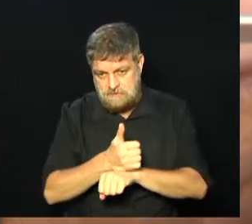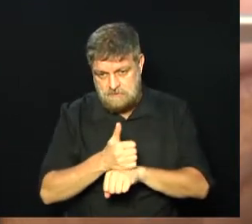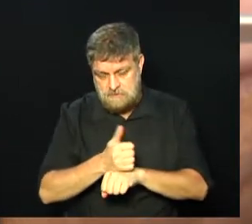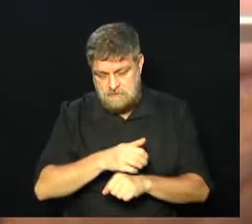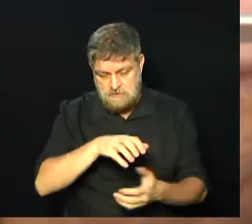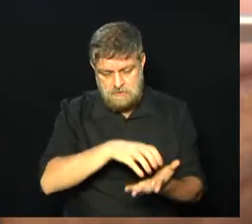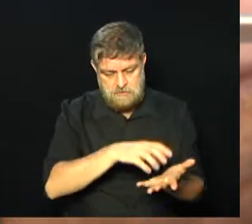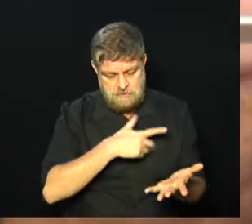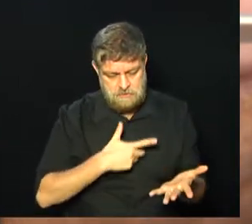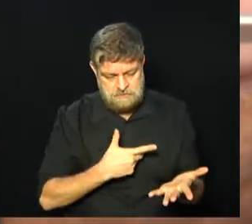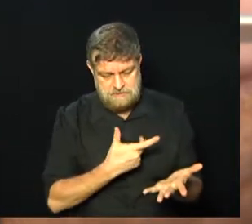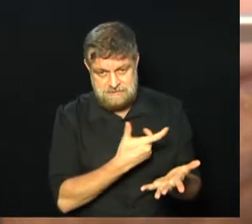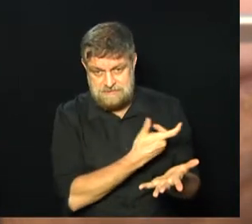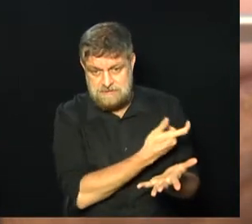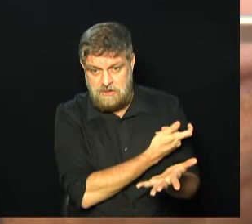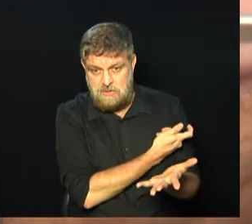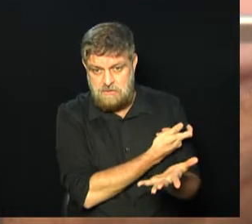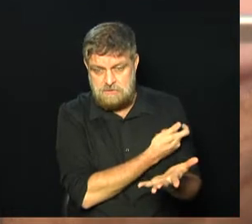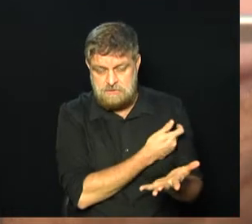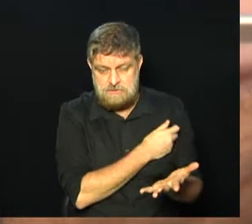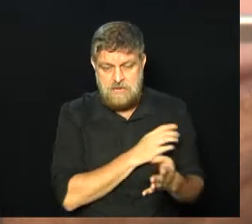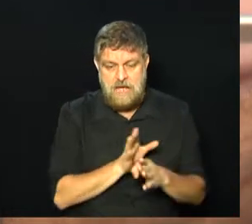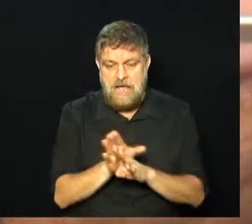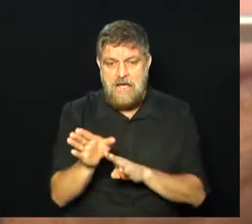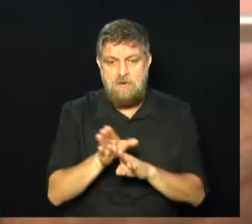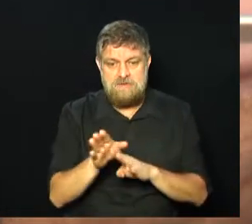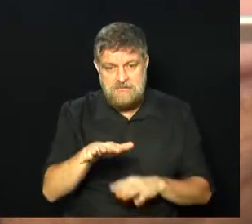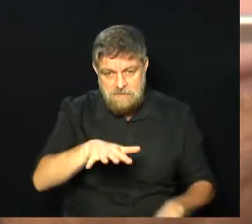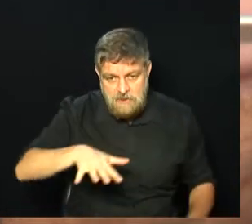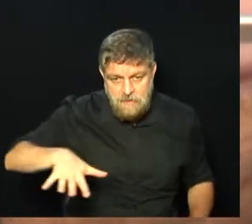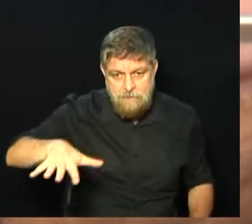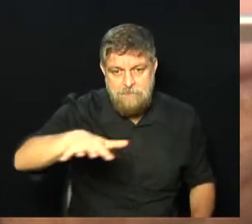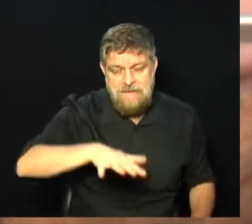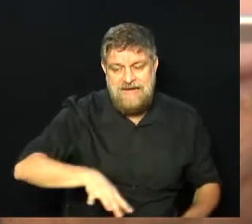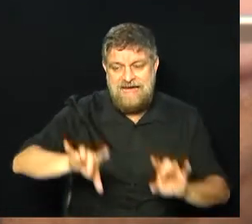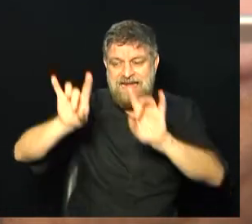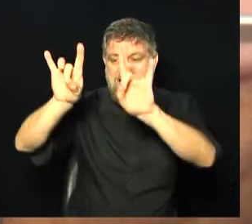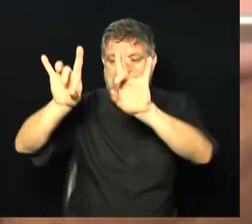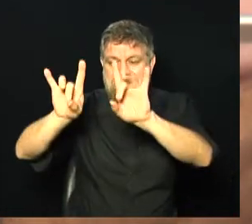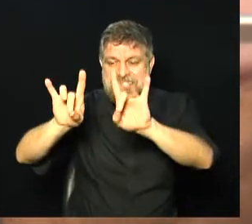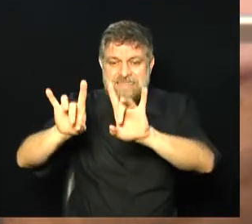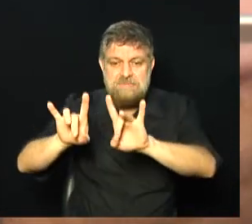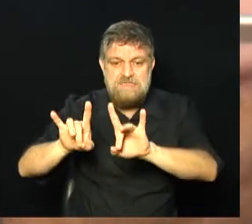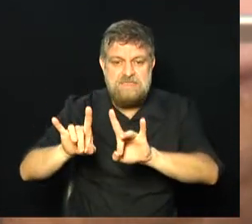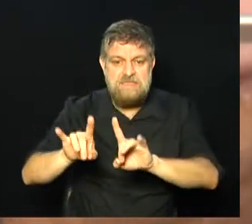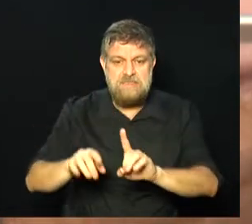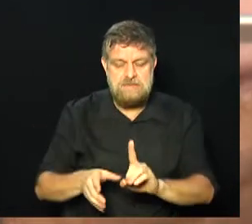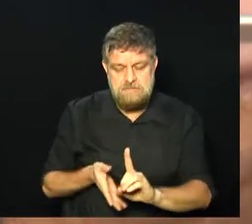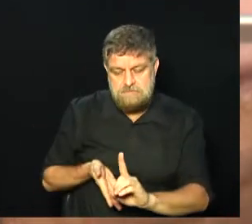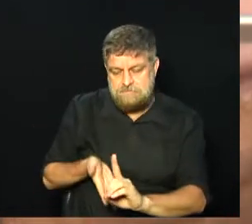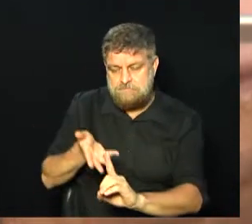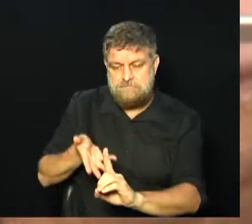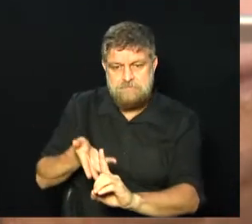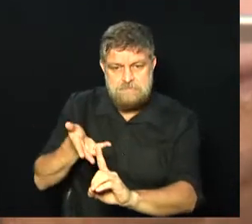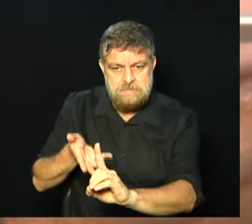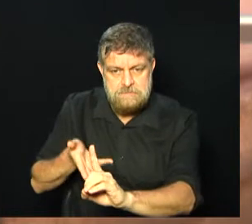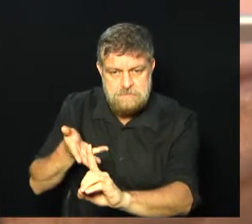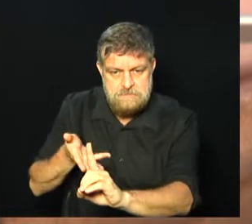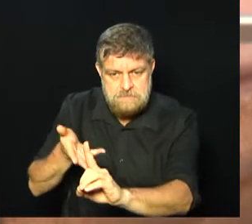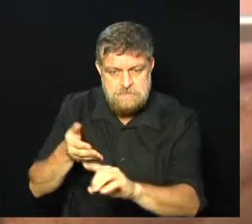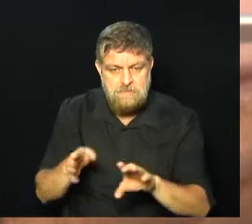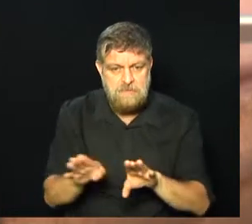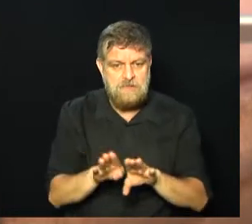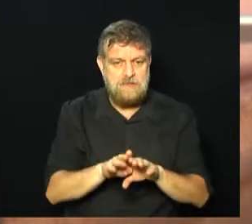de saúde, seria direcionada para uma área para especialistas. E mais,